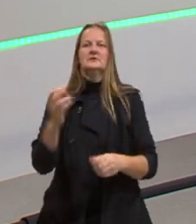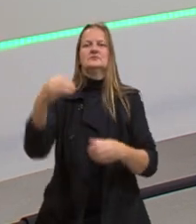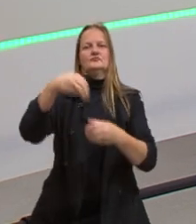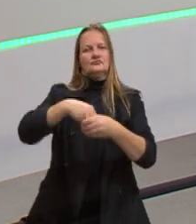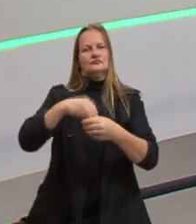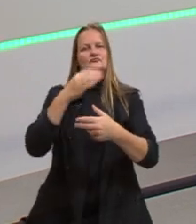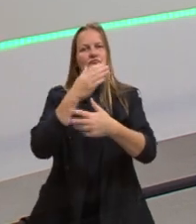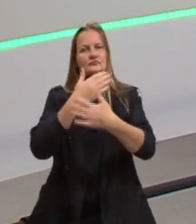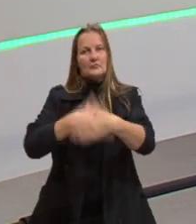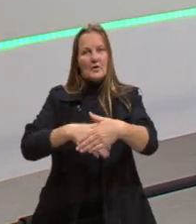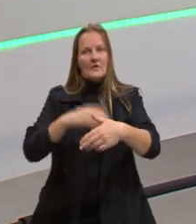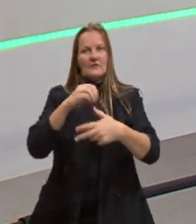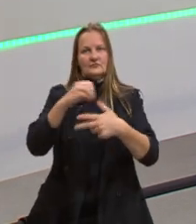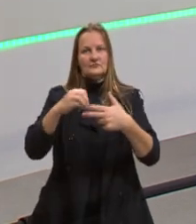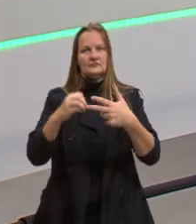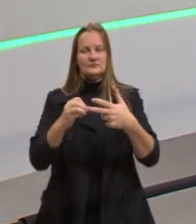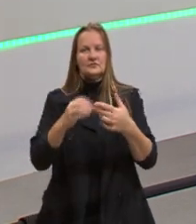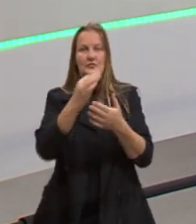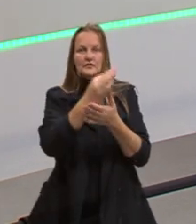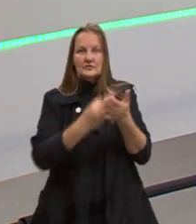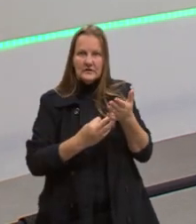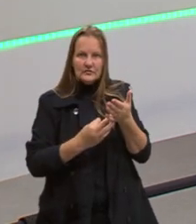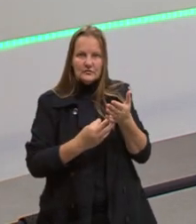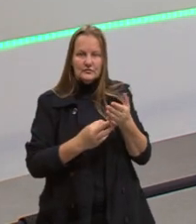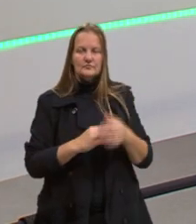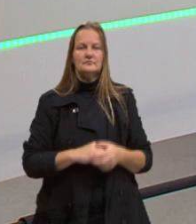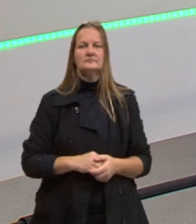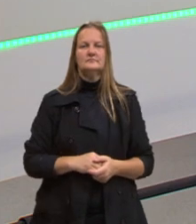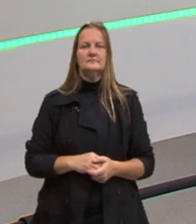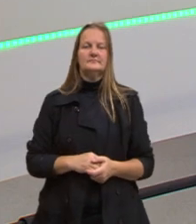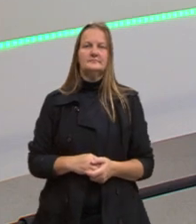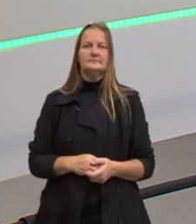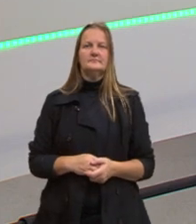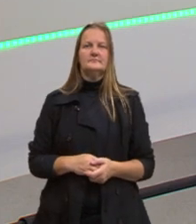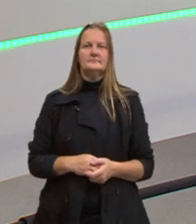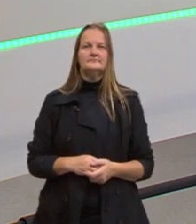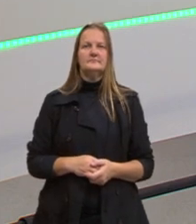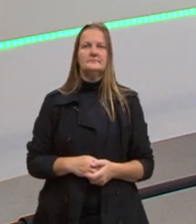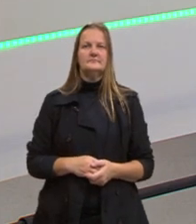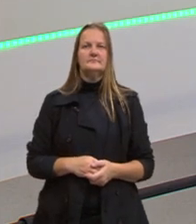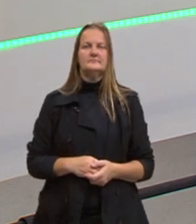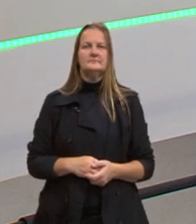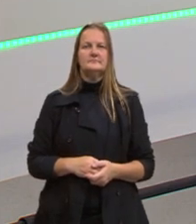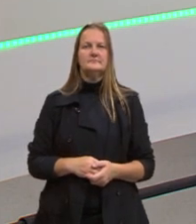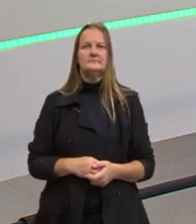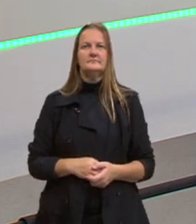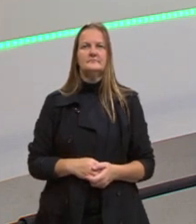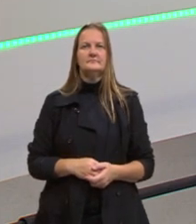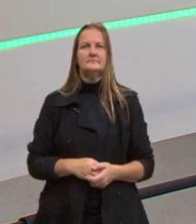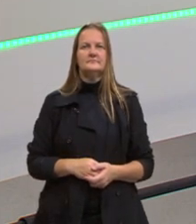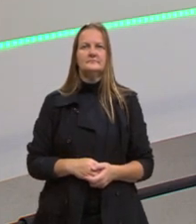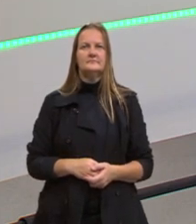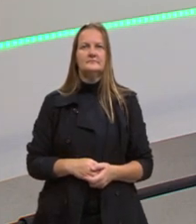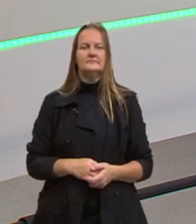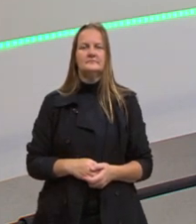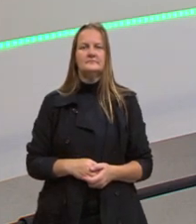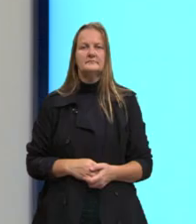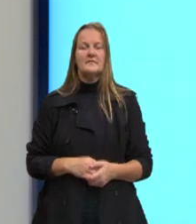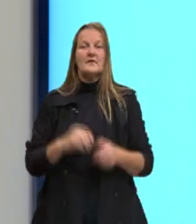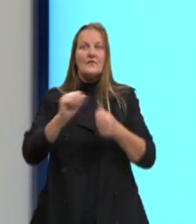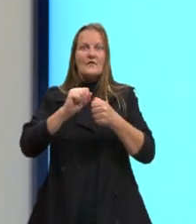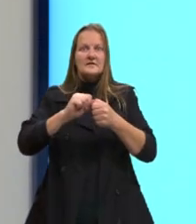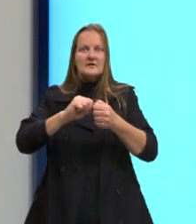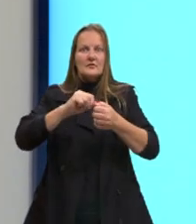devem fazer defronte ao texto que vocês estarão lendo a bom eu posso pensar então eu vou fazer um Skin